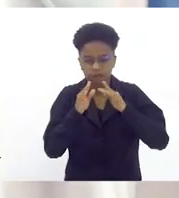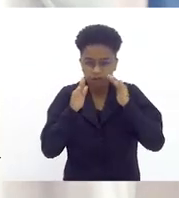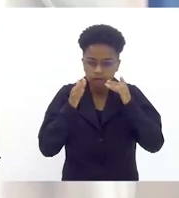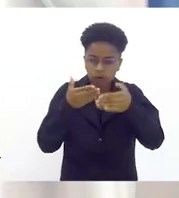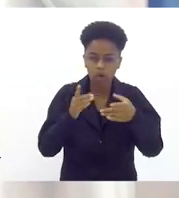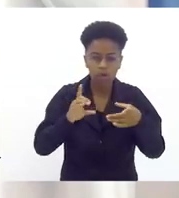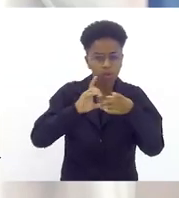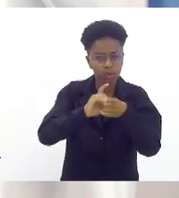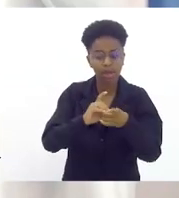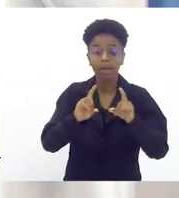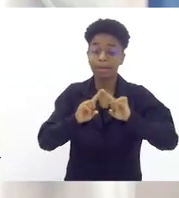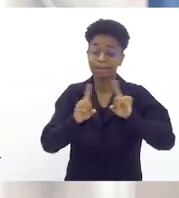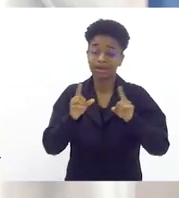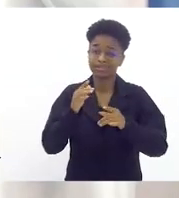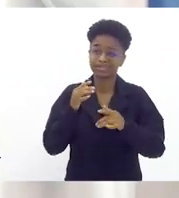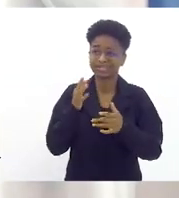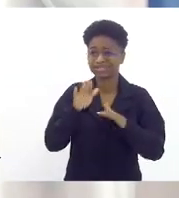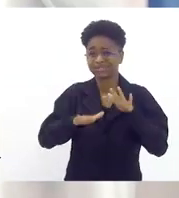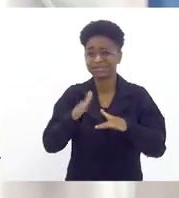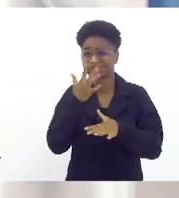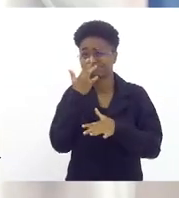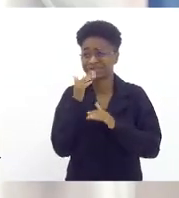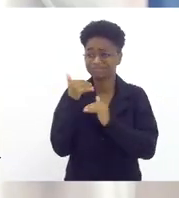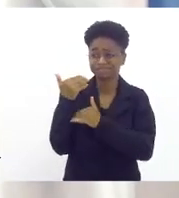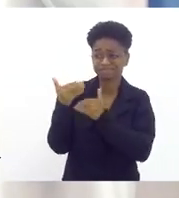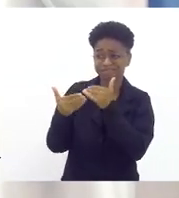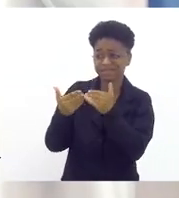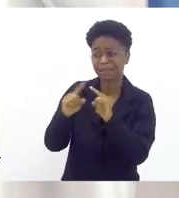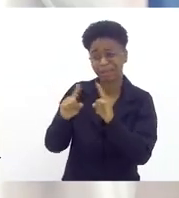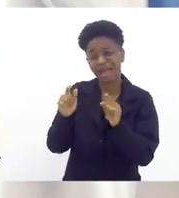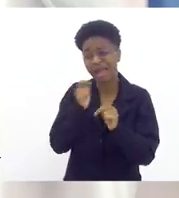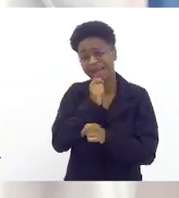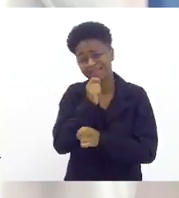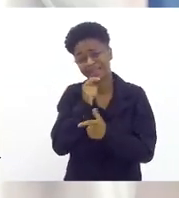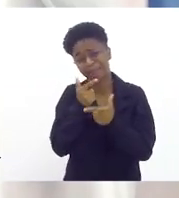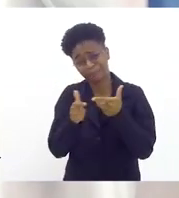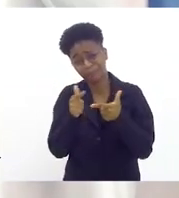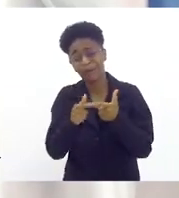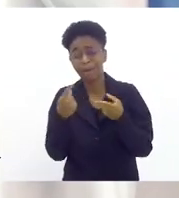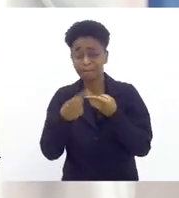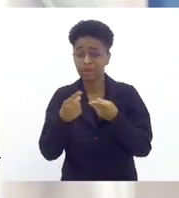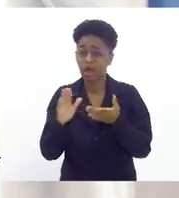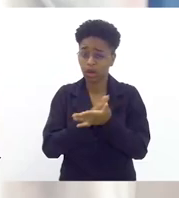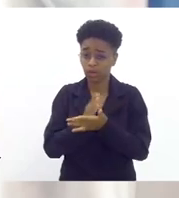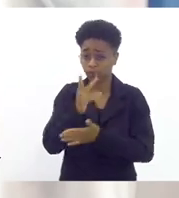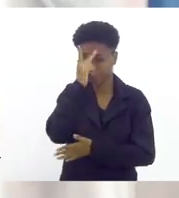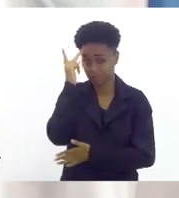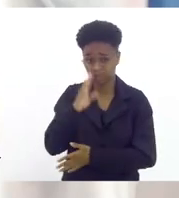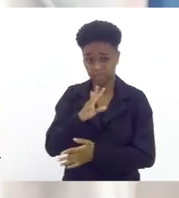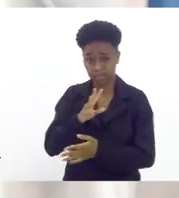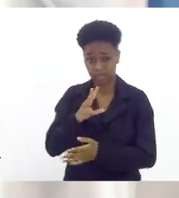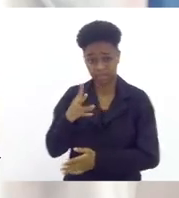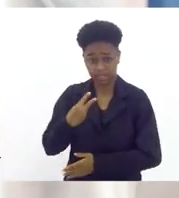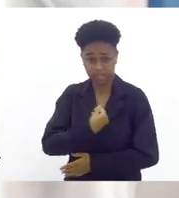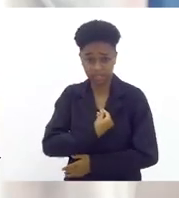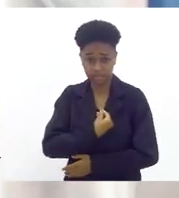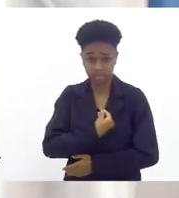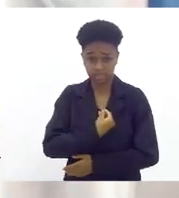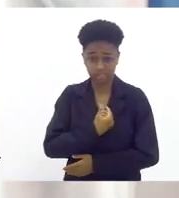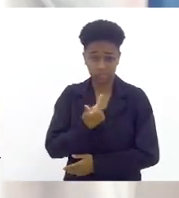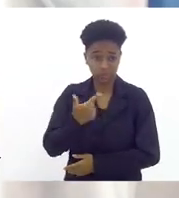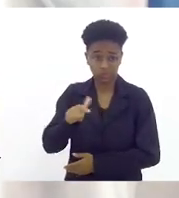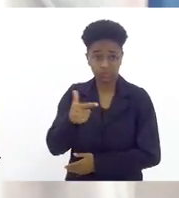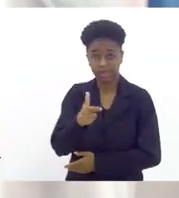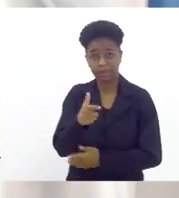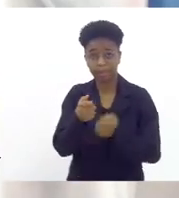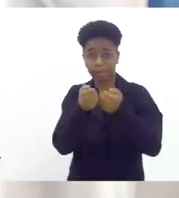perspectiva progressista, mas ainda assim muito problemática, né? Porque há pessoas transexuais e travestis, por exemplo, que não passam por esse